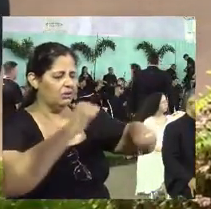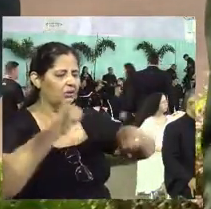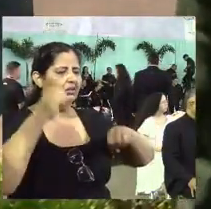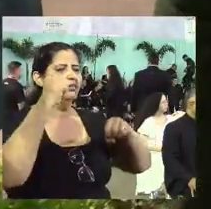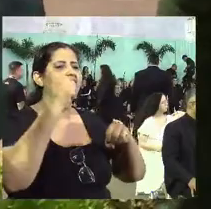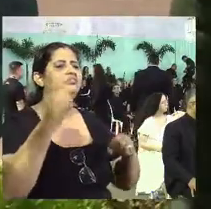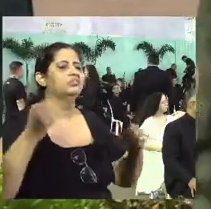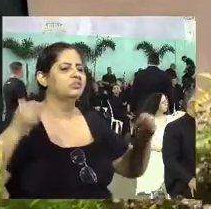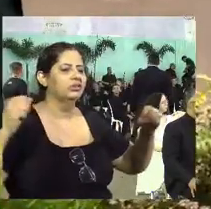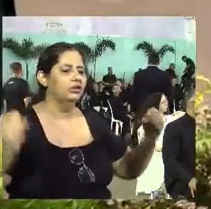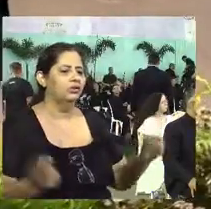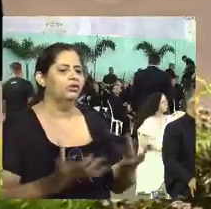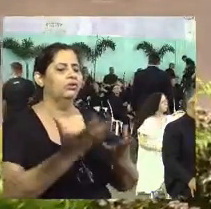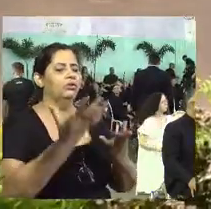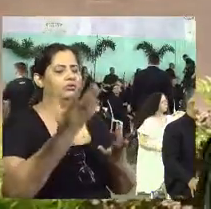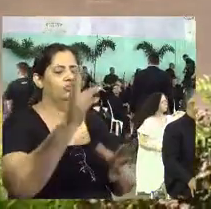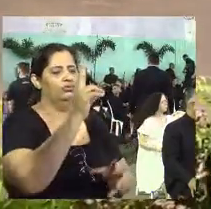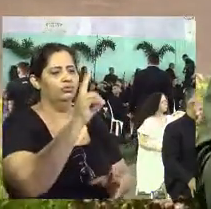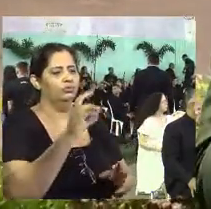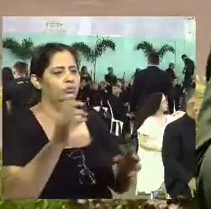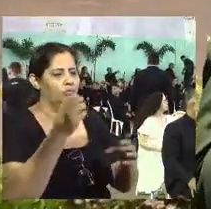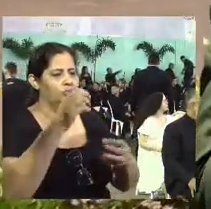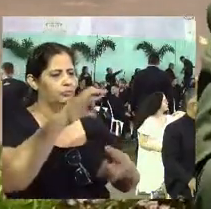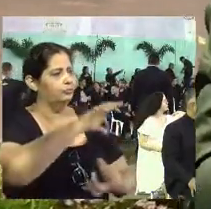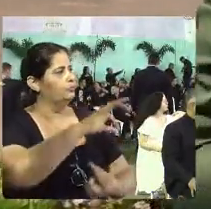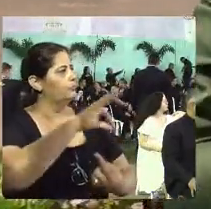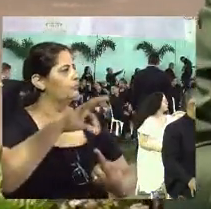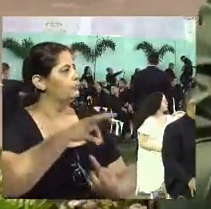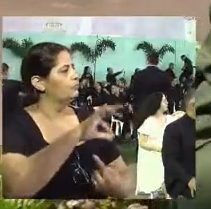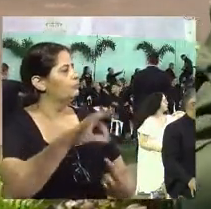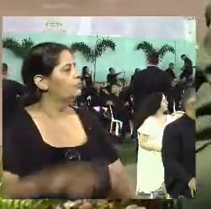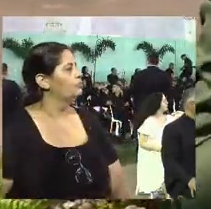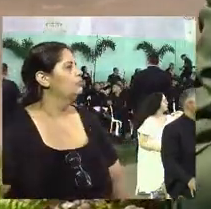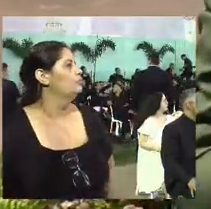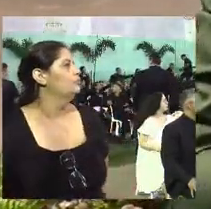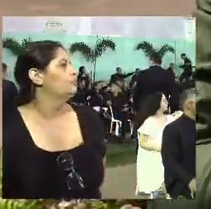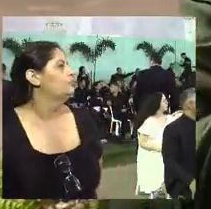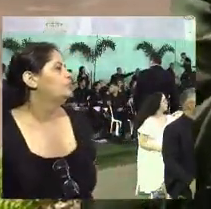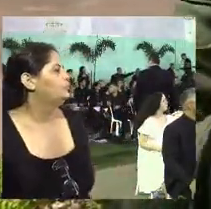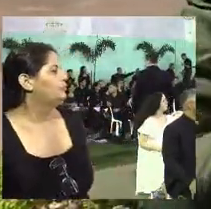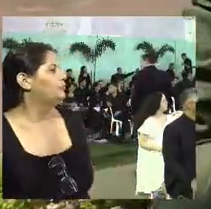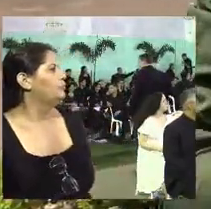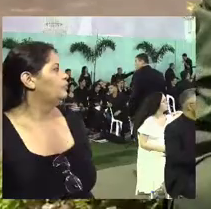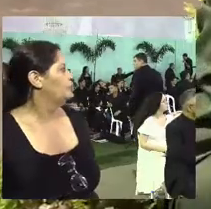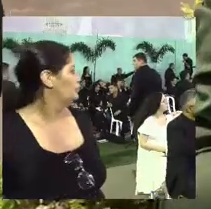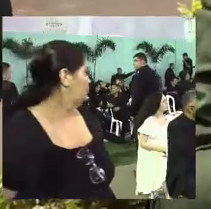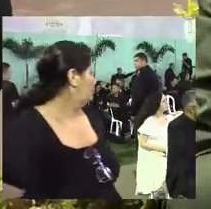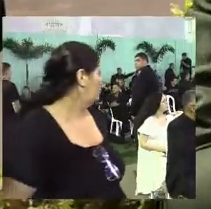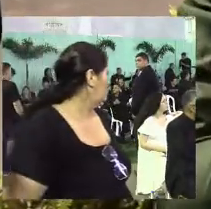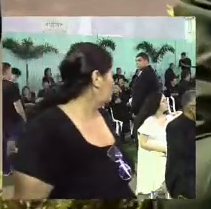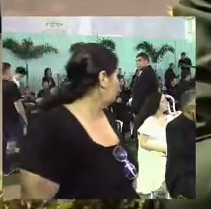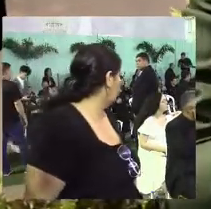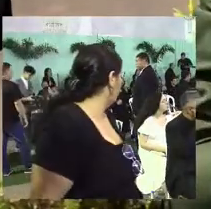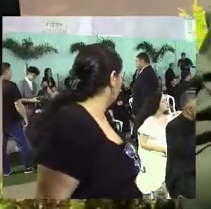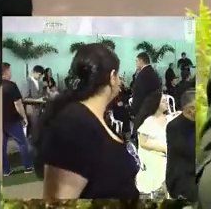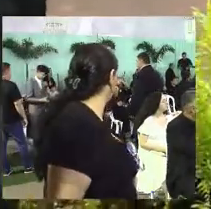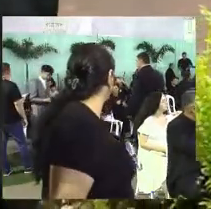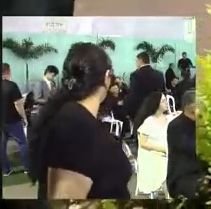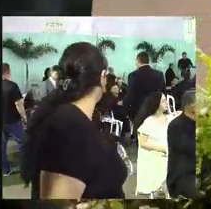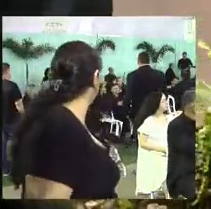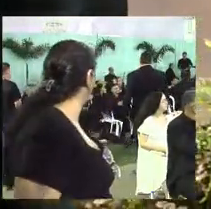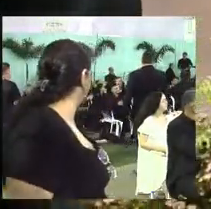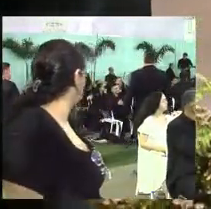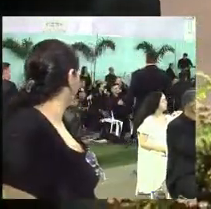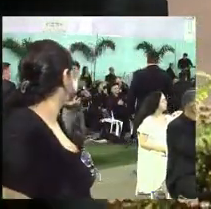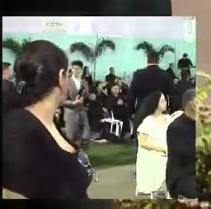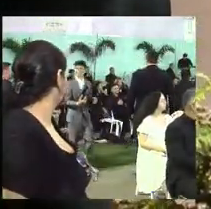ifica irmãos a paz do Senhor Jesus a todos vocês que estão acompanhando a nossa transmissão pelo Facebook pelo YouTube com certeza